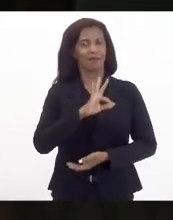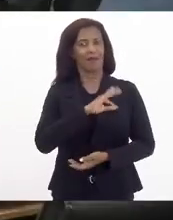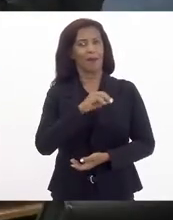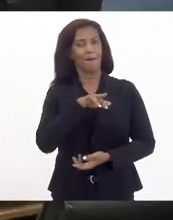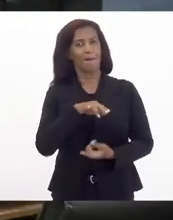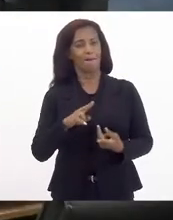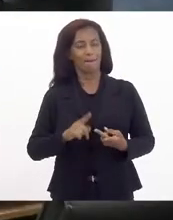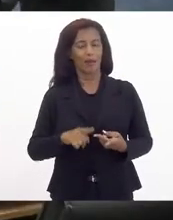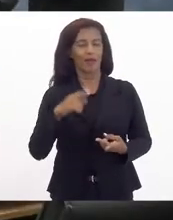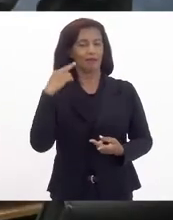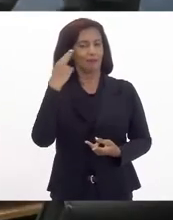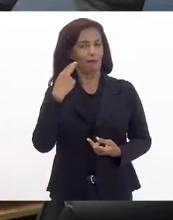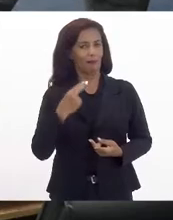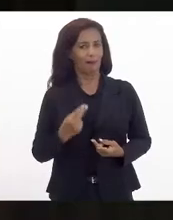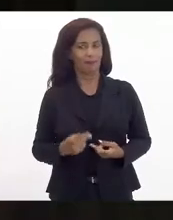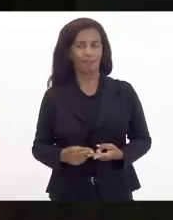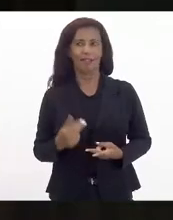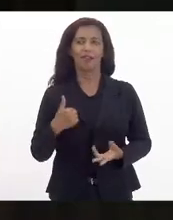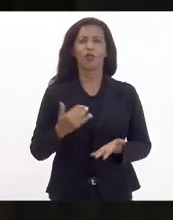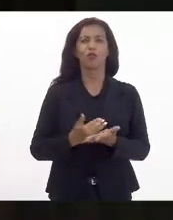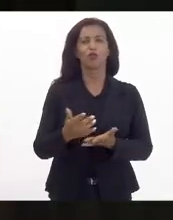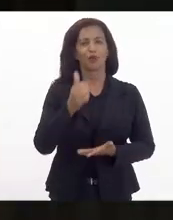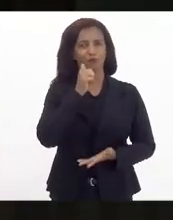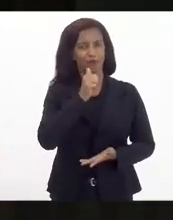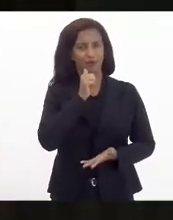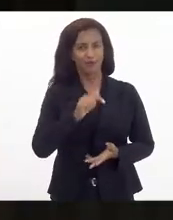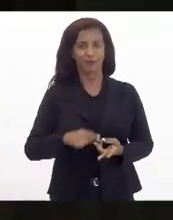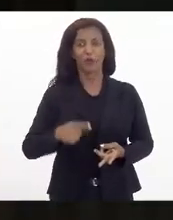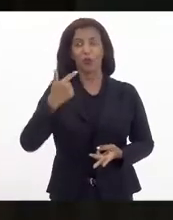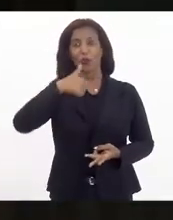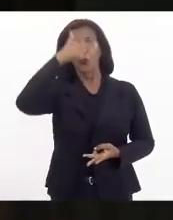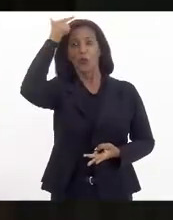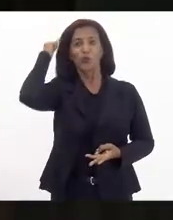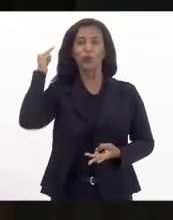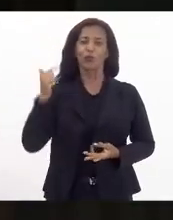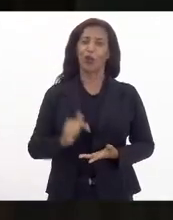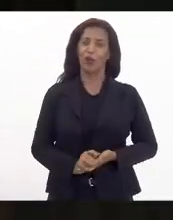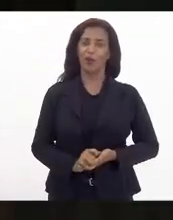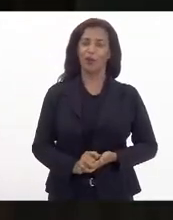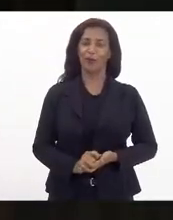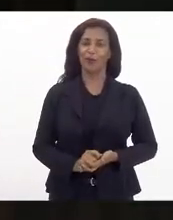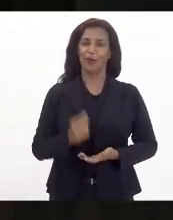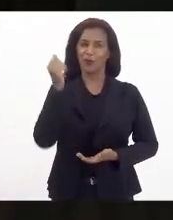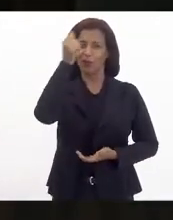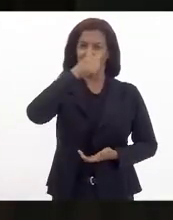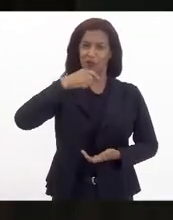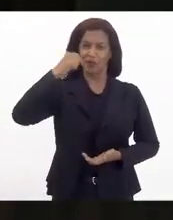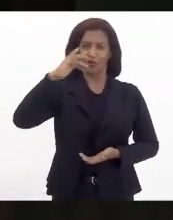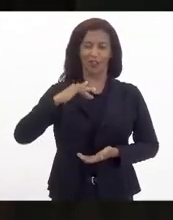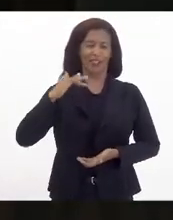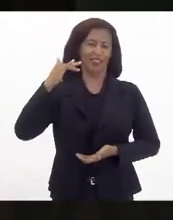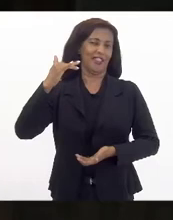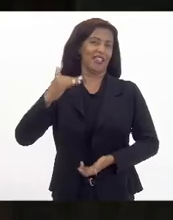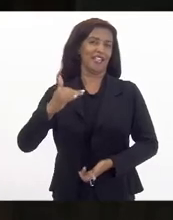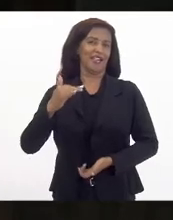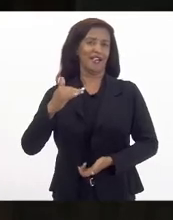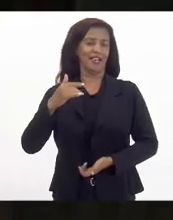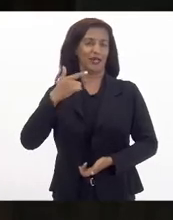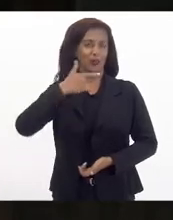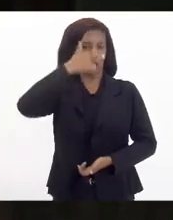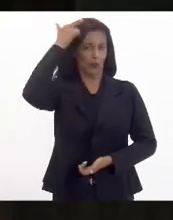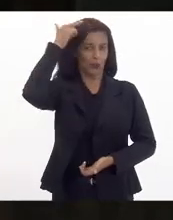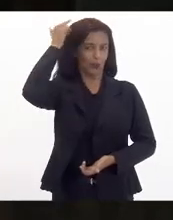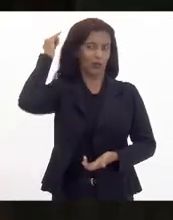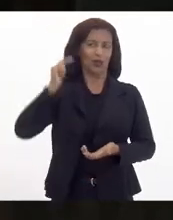Renata Souza eu gosto de começar pelas mulheres Deputado Luiz Paulo que é o nosso de cano querido eu não posso deixar de